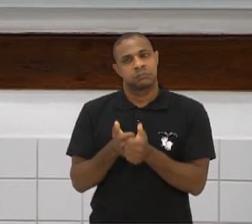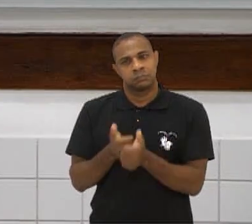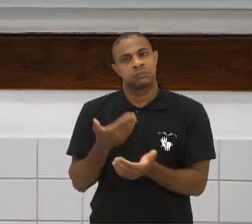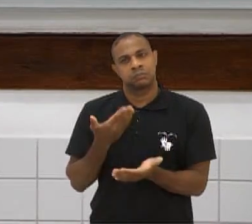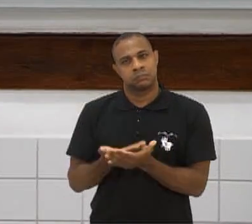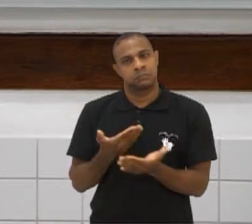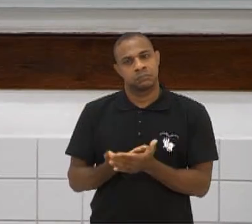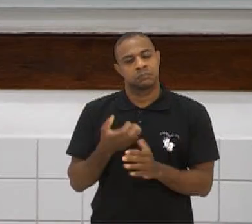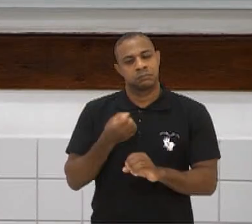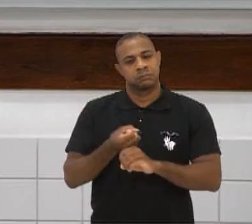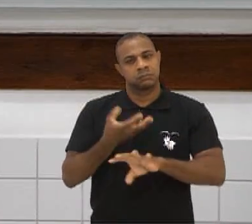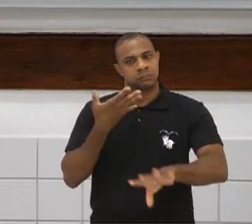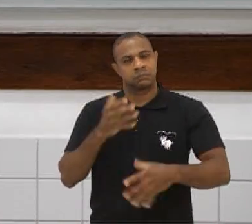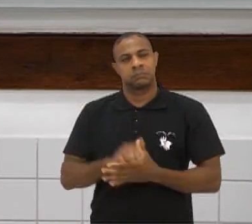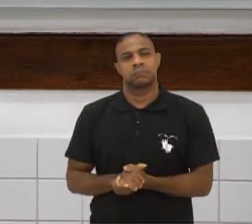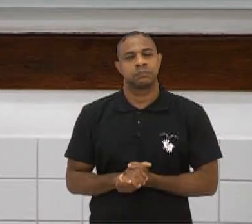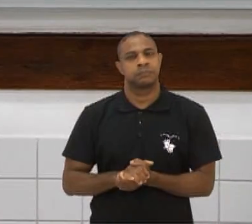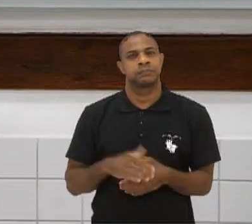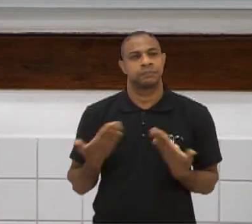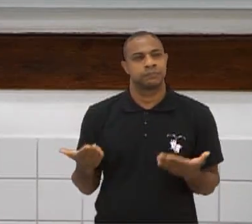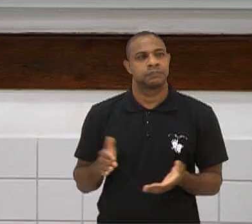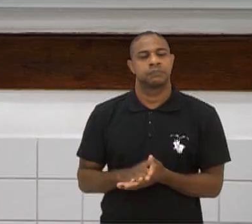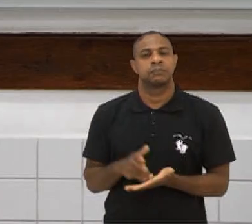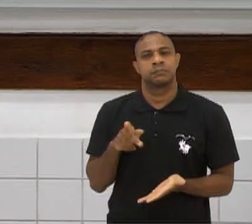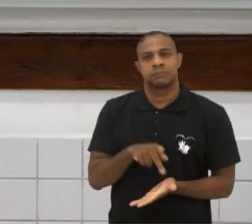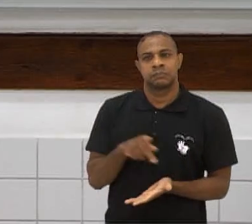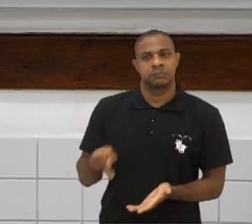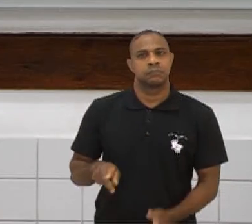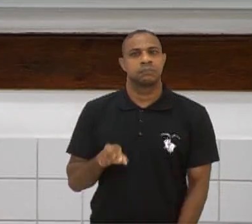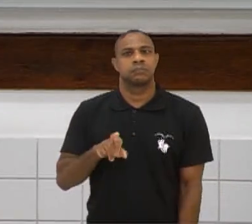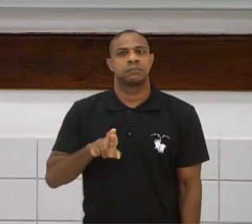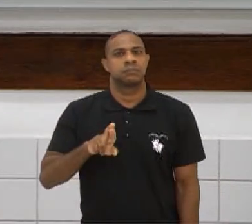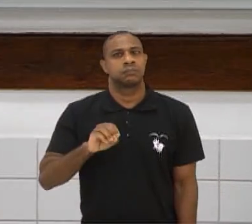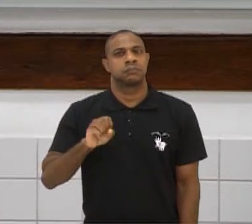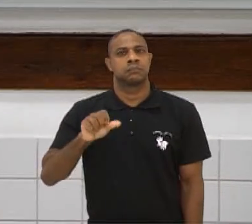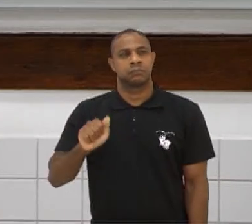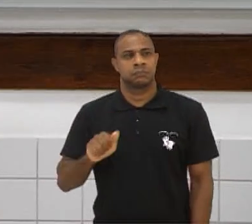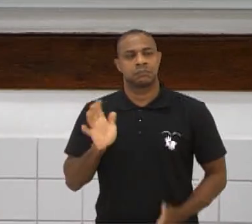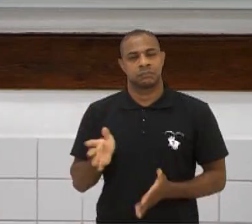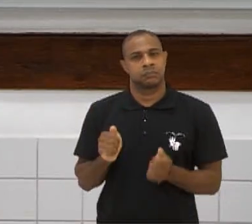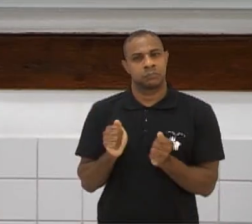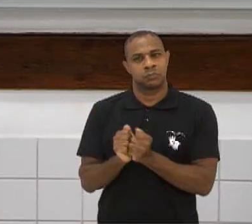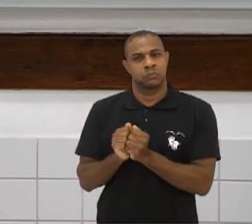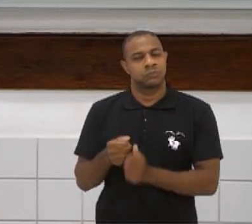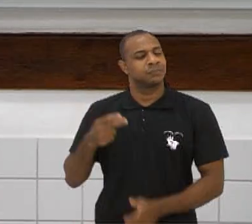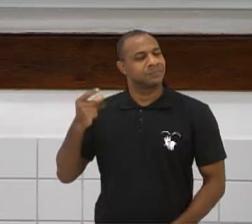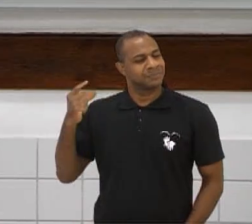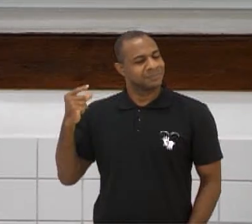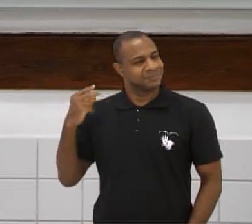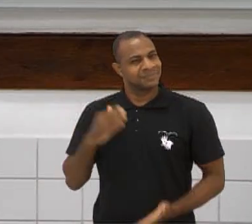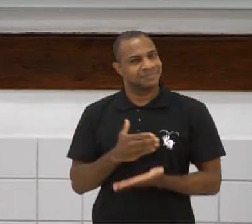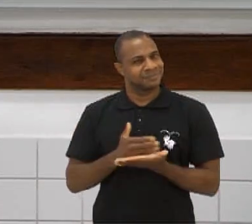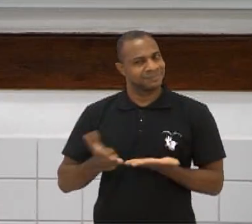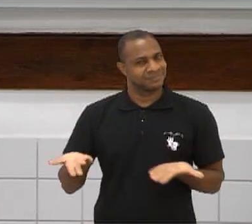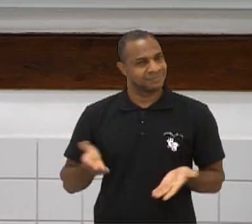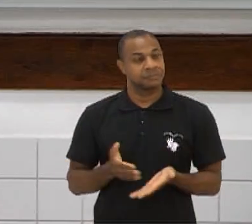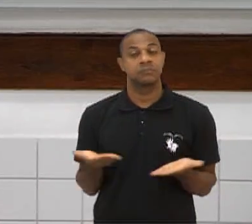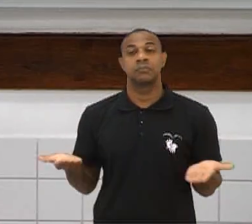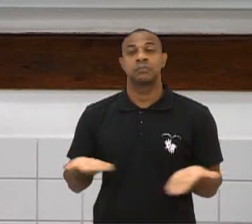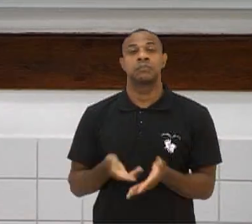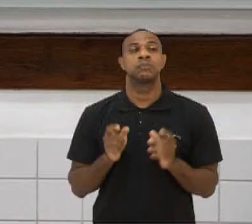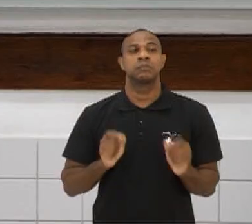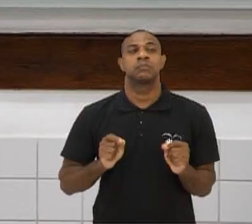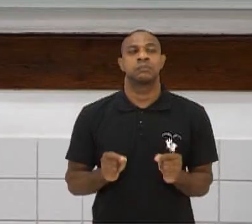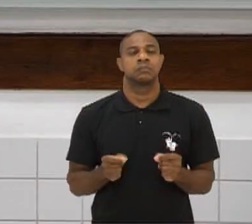pandemia provocada pelo novo coronavírus. Eu sou a professora Rosa, já estamos juntos aí há um bom tempo, né? E hoje a